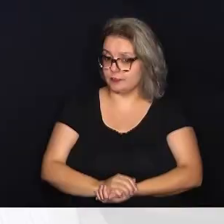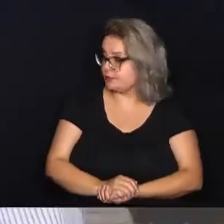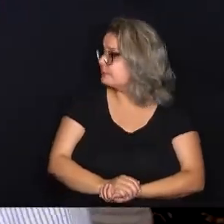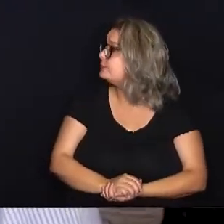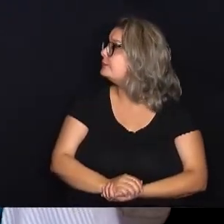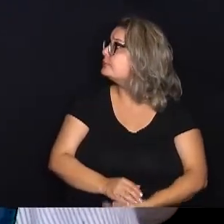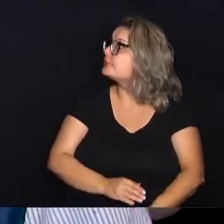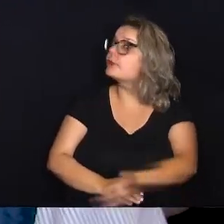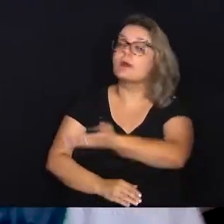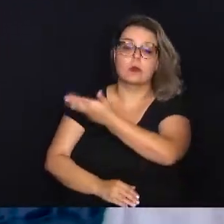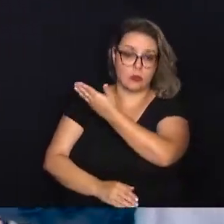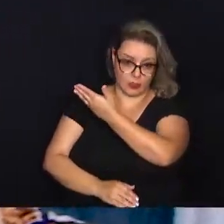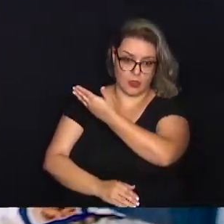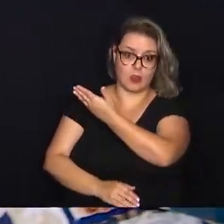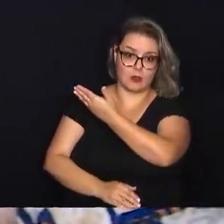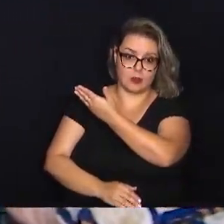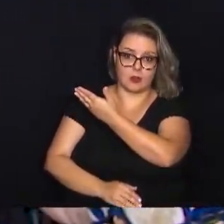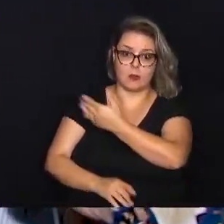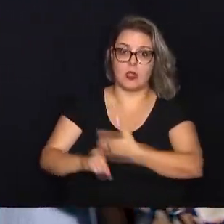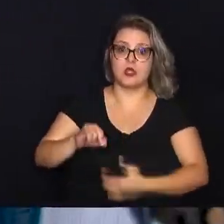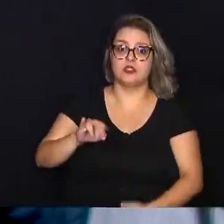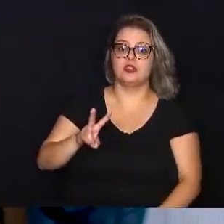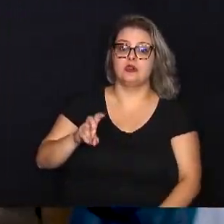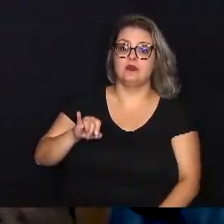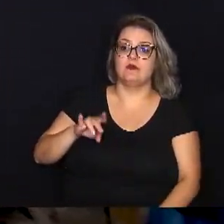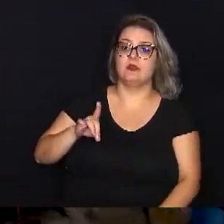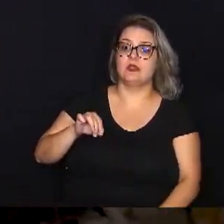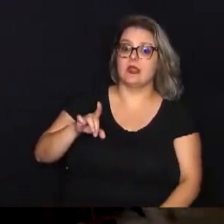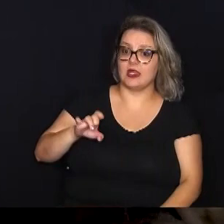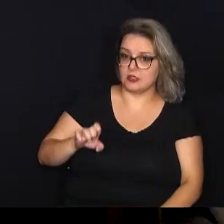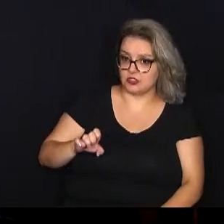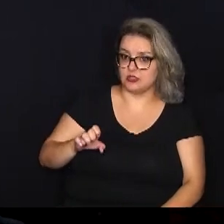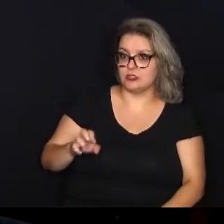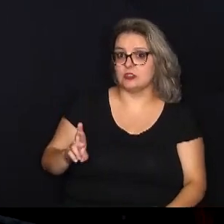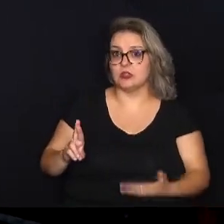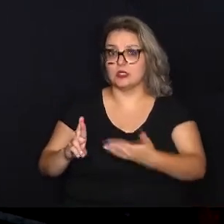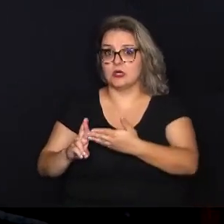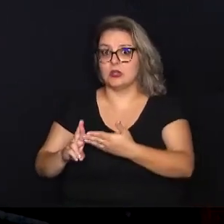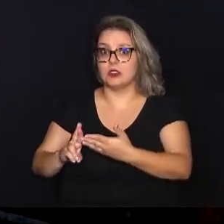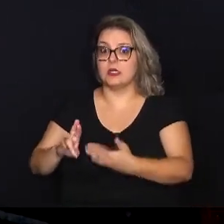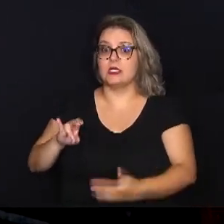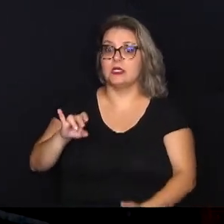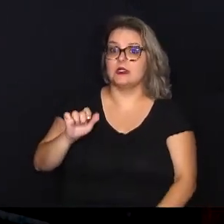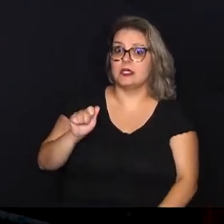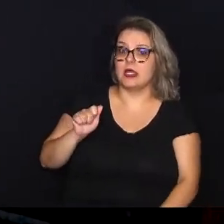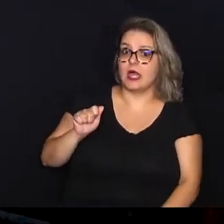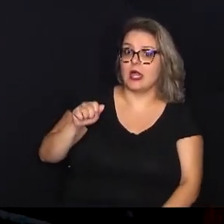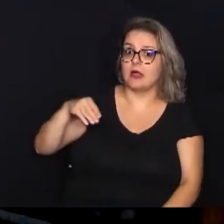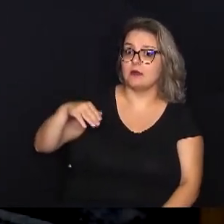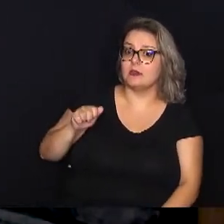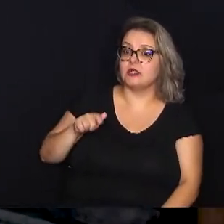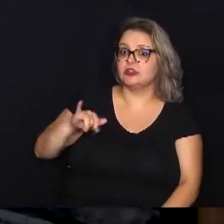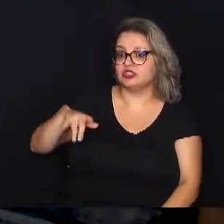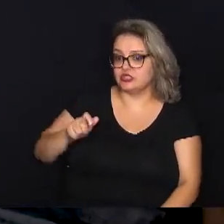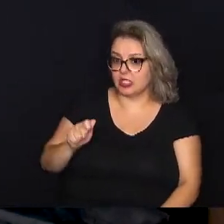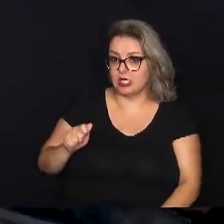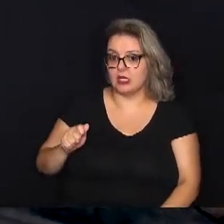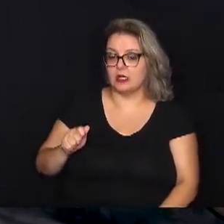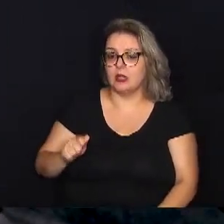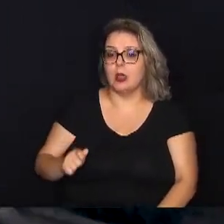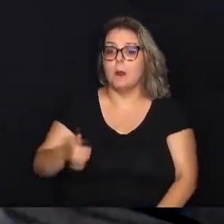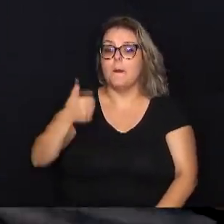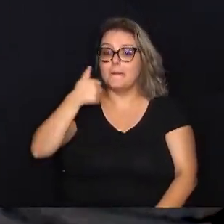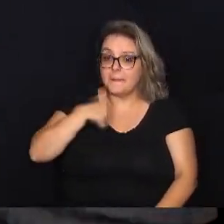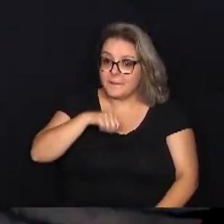cotidiana. Essa peça aqui representa uma divindade que chama-se Emondjá, Iá Omó Ejá, mãe